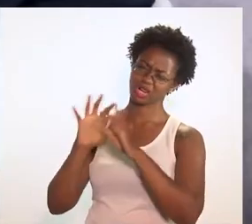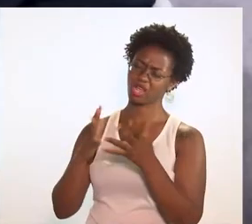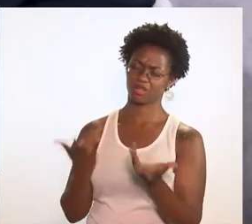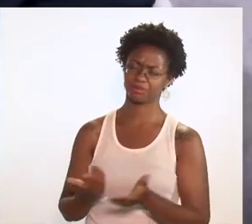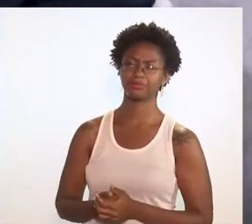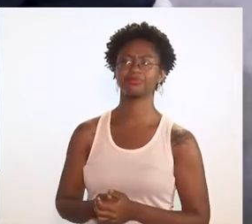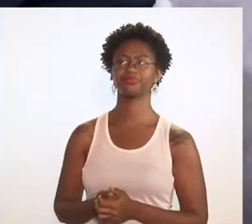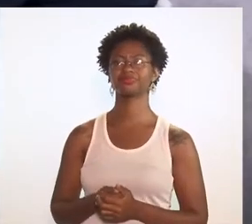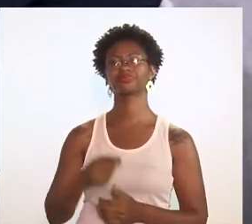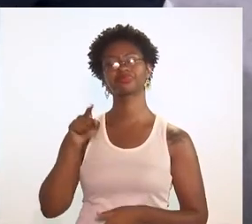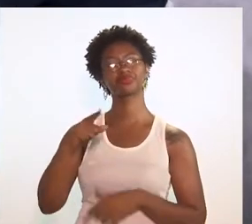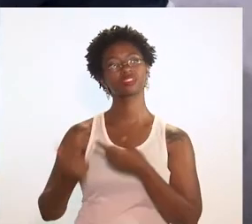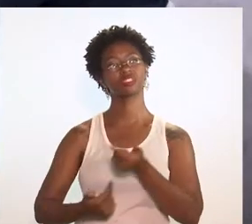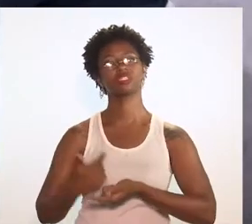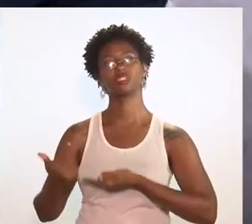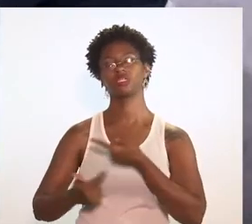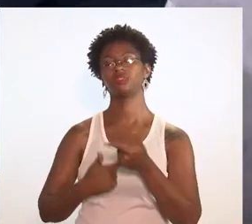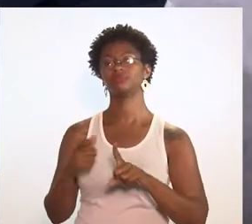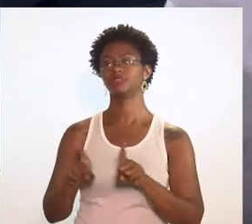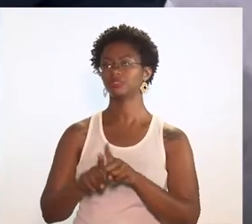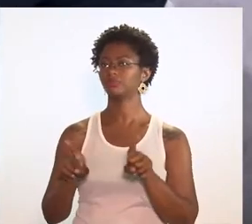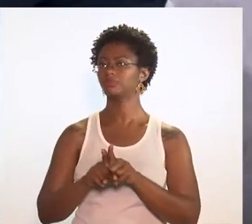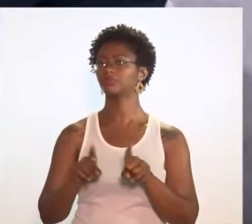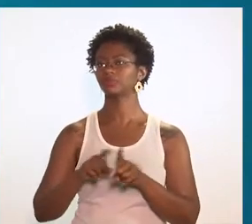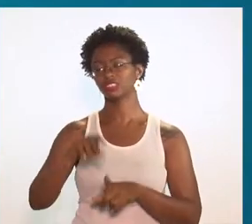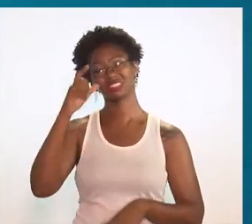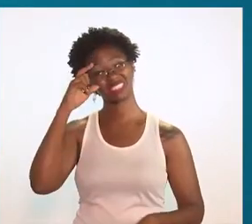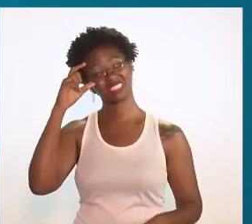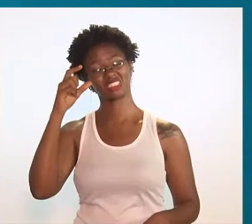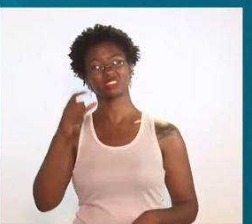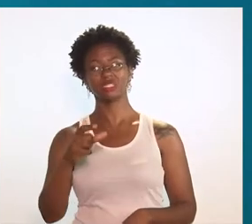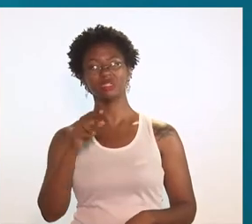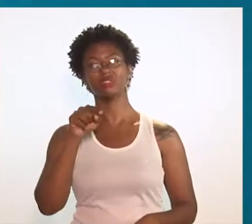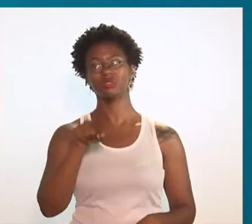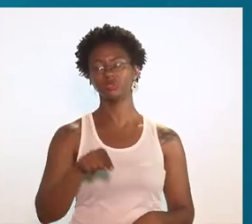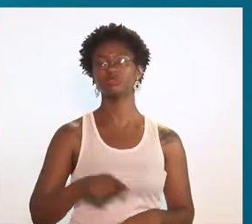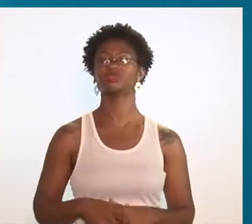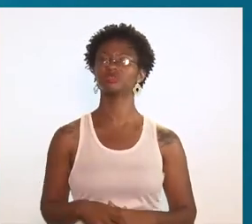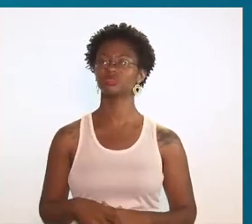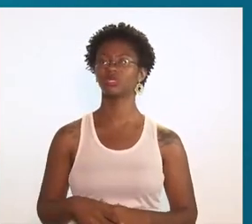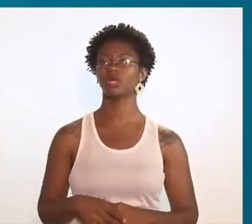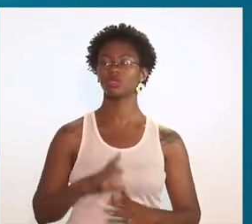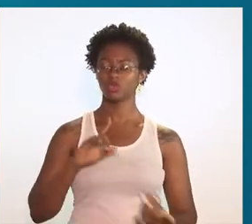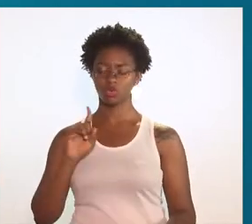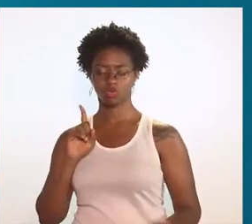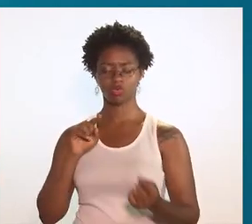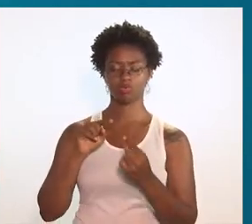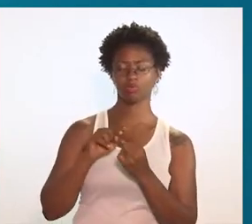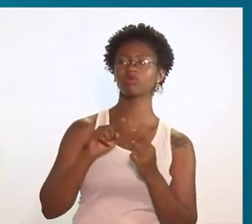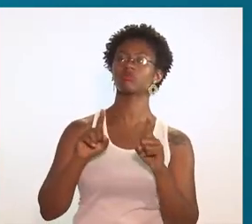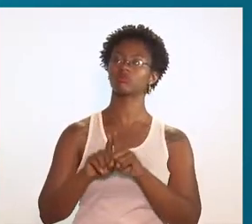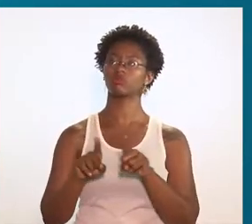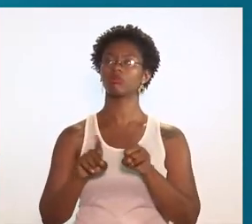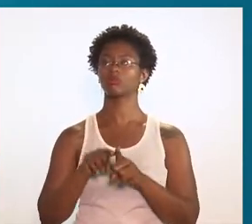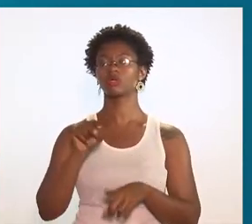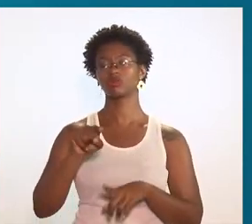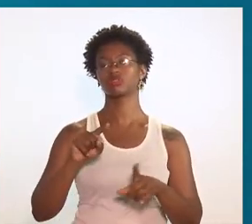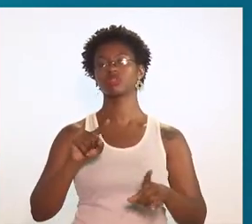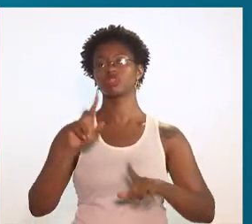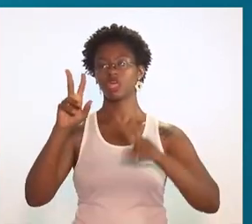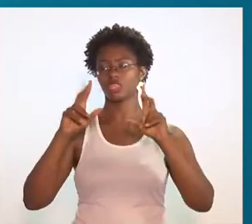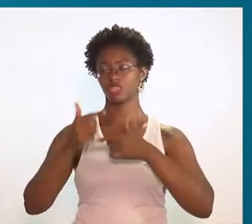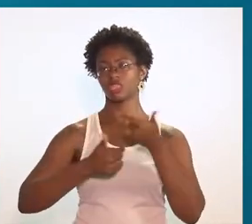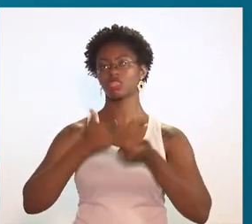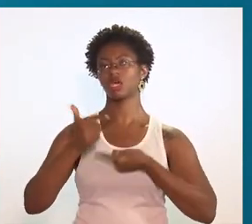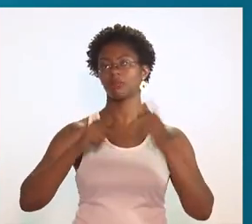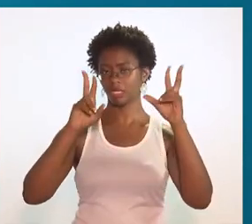bloco. Claro. Esse trabalho, enfim, é um trabalho também bastante interessante, que dialoga, de alguma forma,